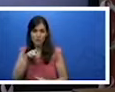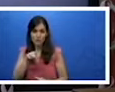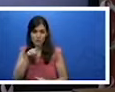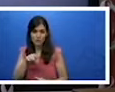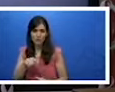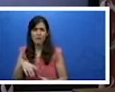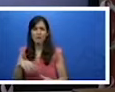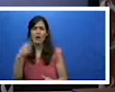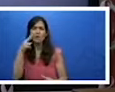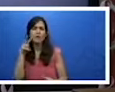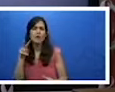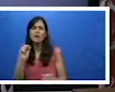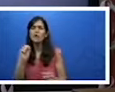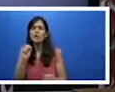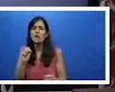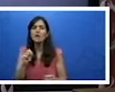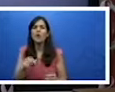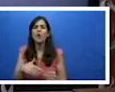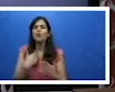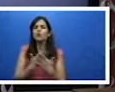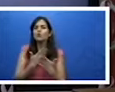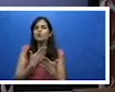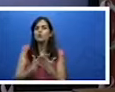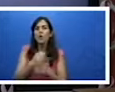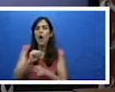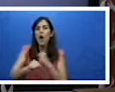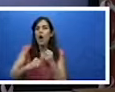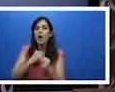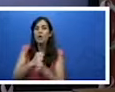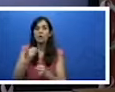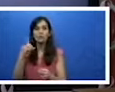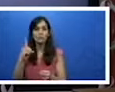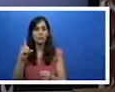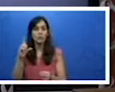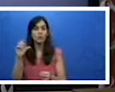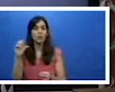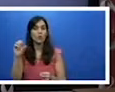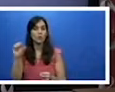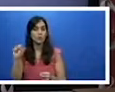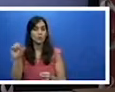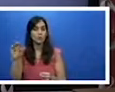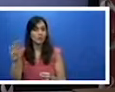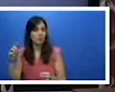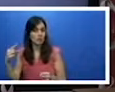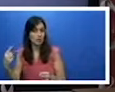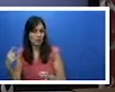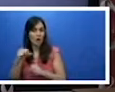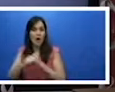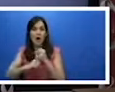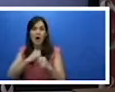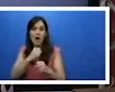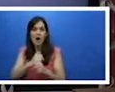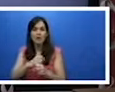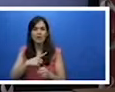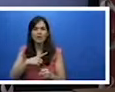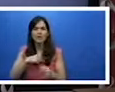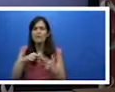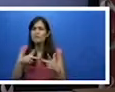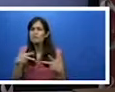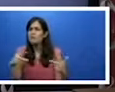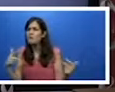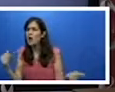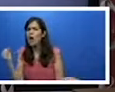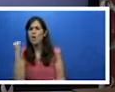Os estudiosos apontam o ano de 1841, ano da publicação de Assassinatos da Rua Morgue,